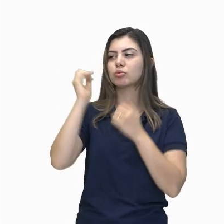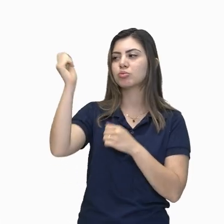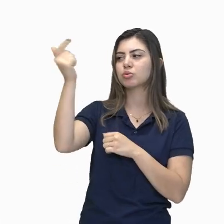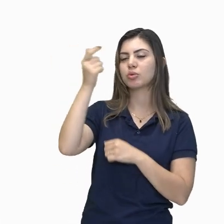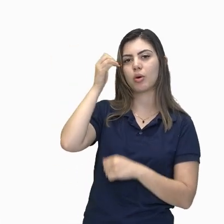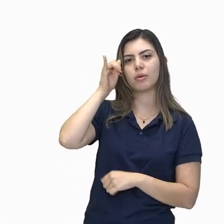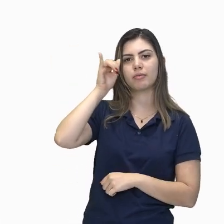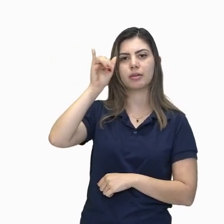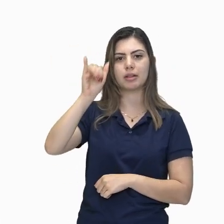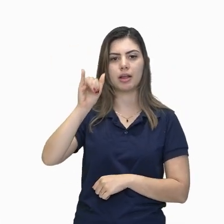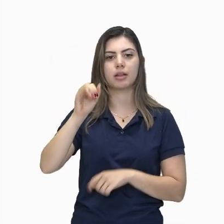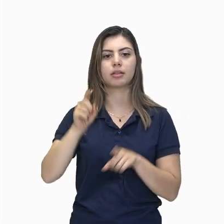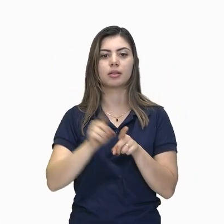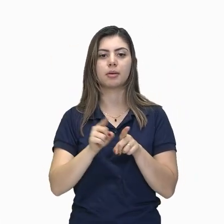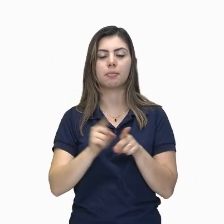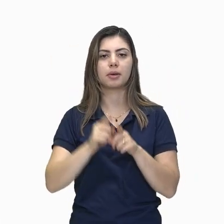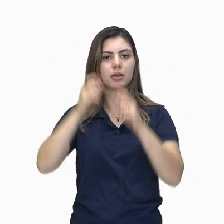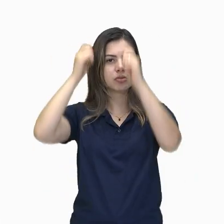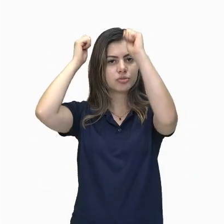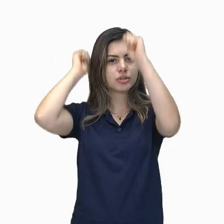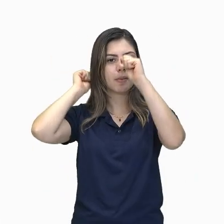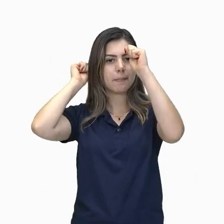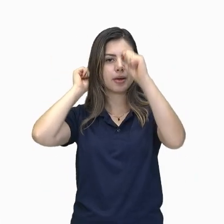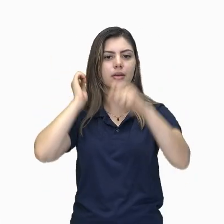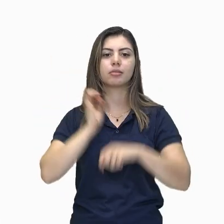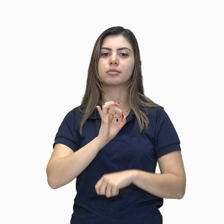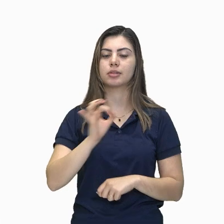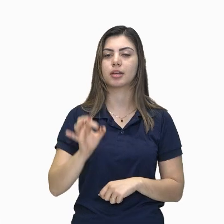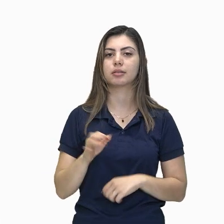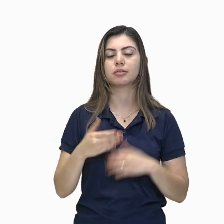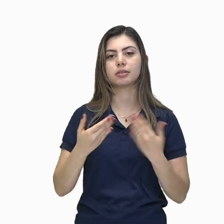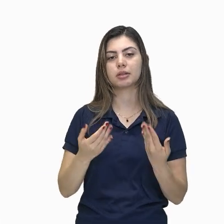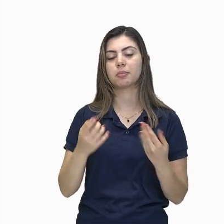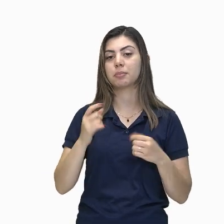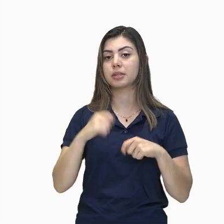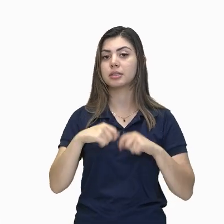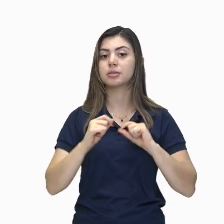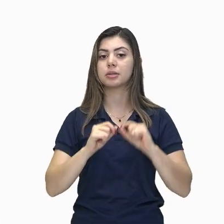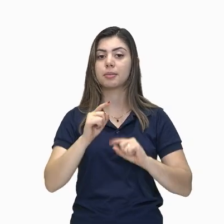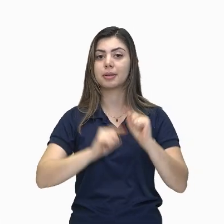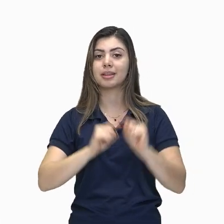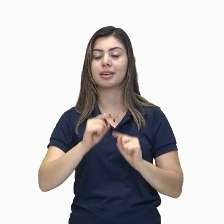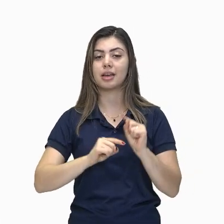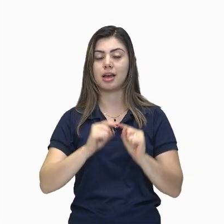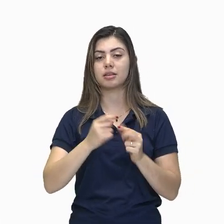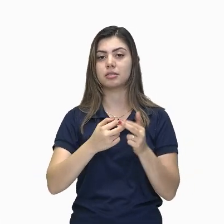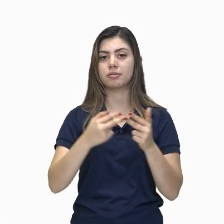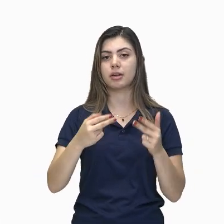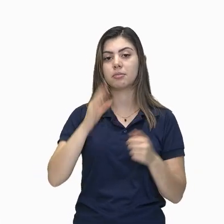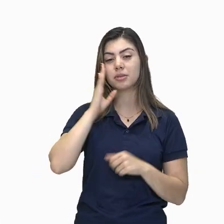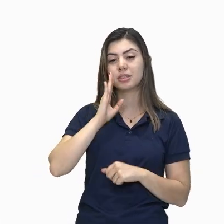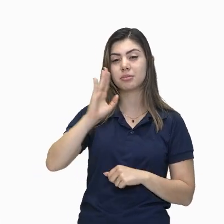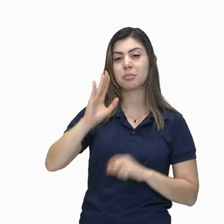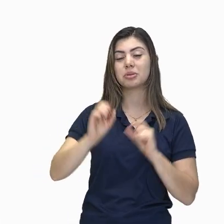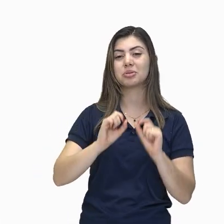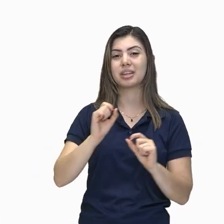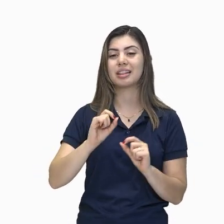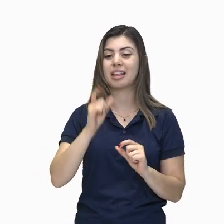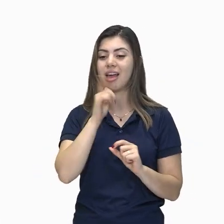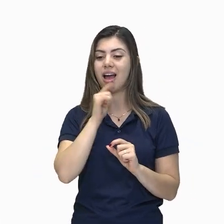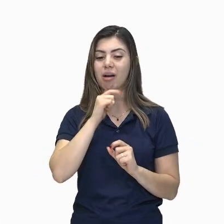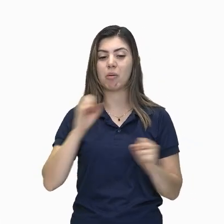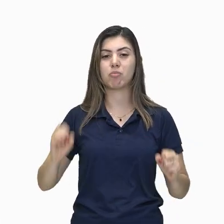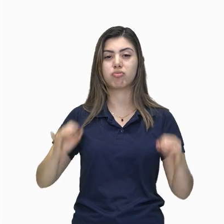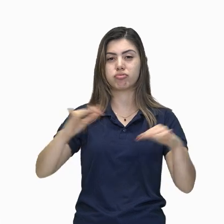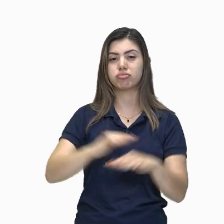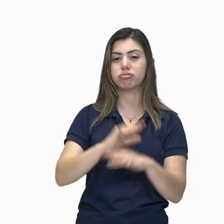e o chapéu. Então, ó, o colete salva-vidas é um item de segurança especialmente, né, em águas abertas ou agitadas. A